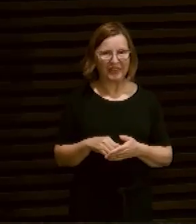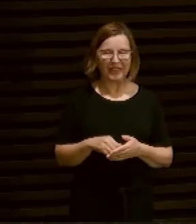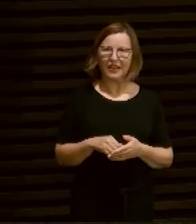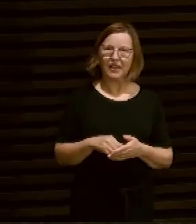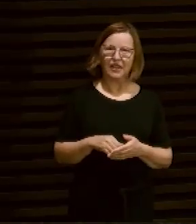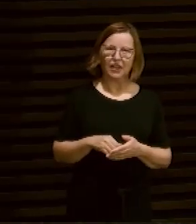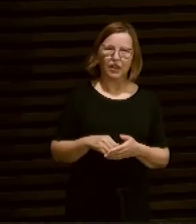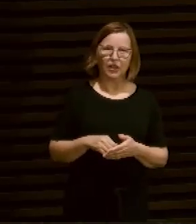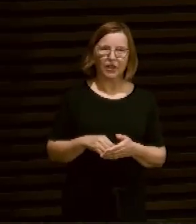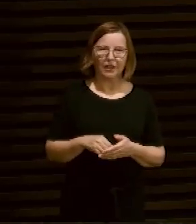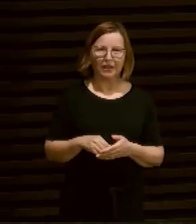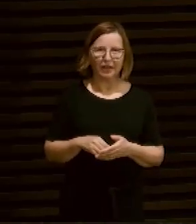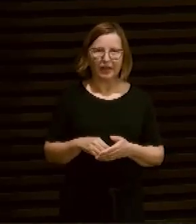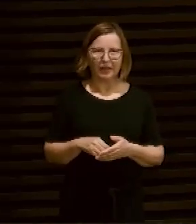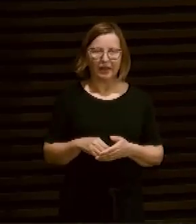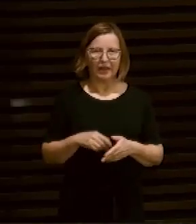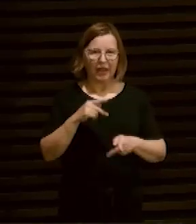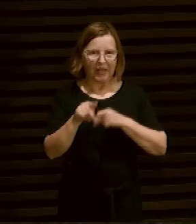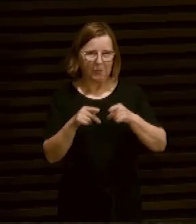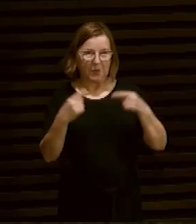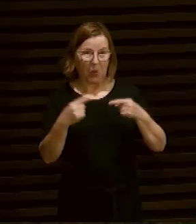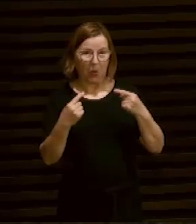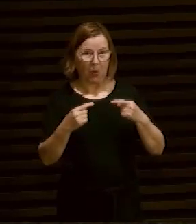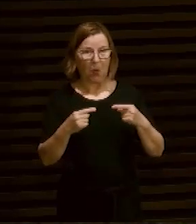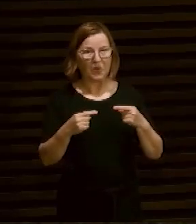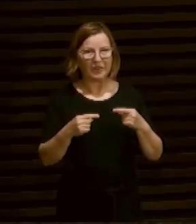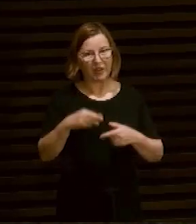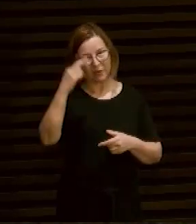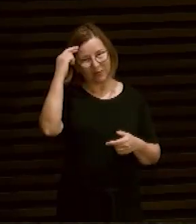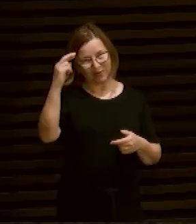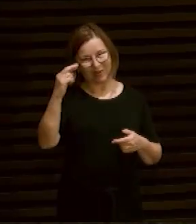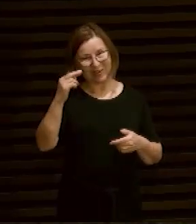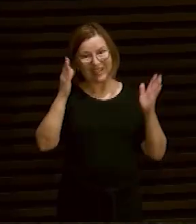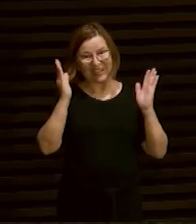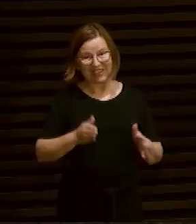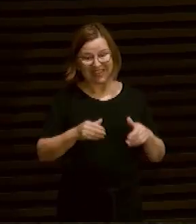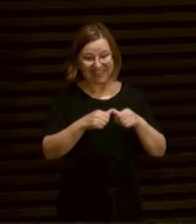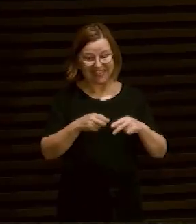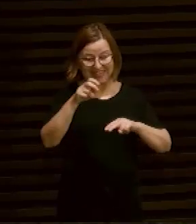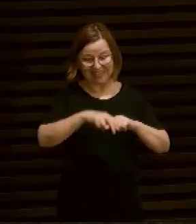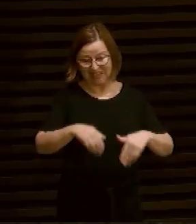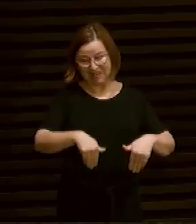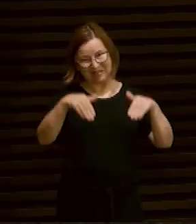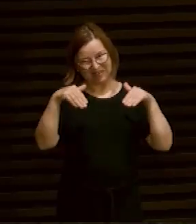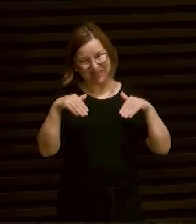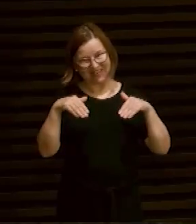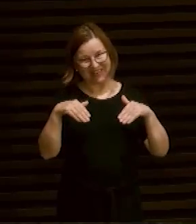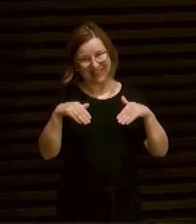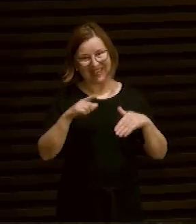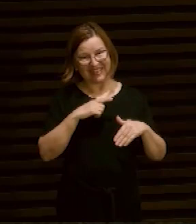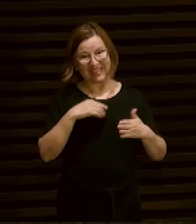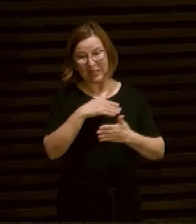está sentado, que tem todas as coisas debaixo das suas mãos. Então, queridos